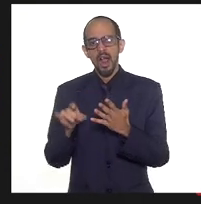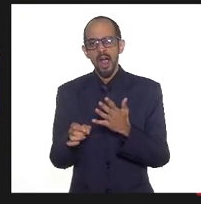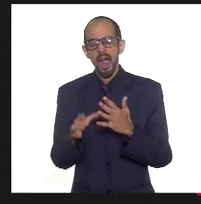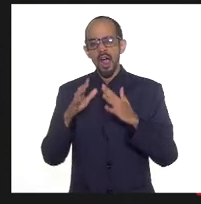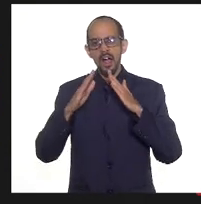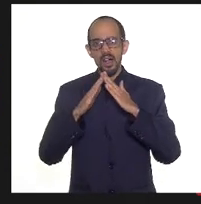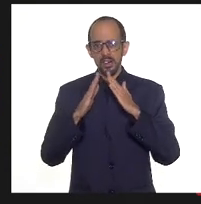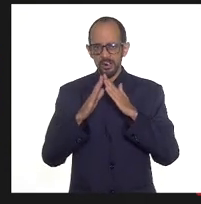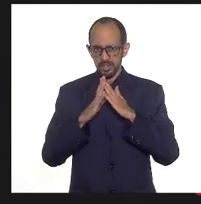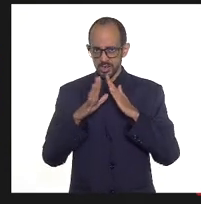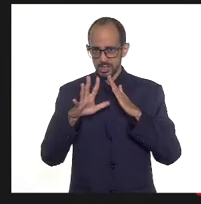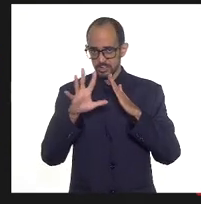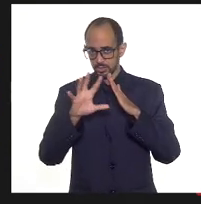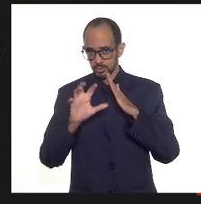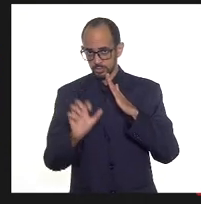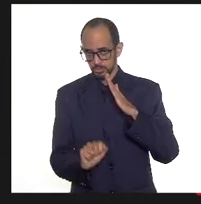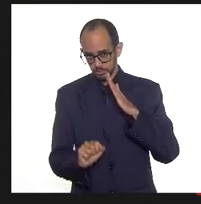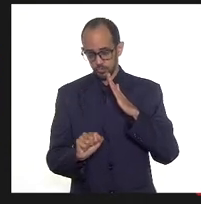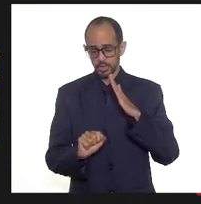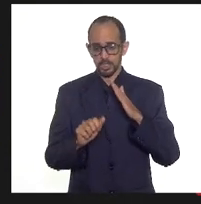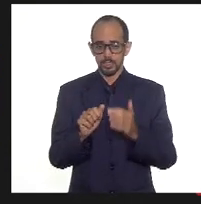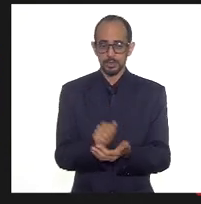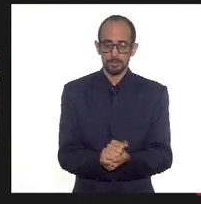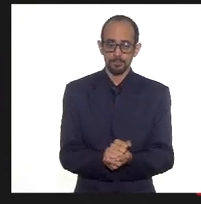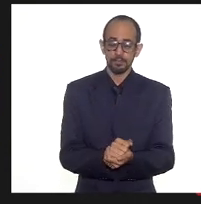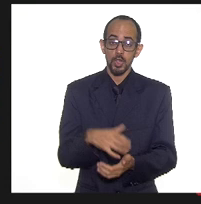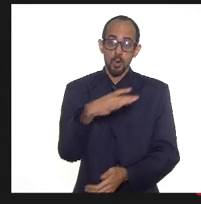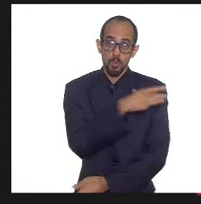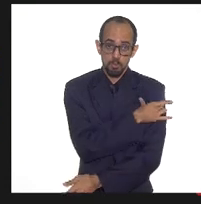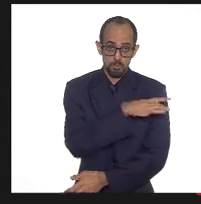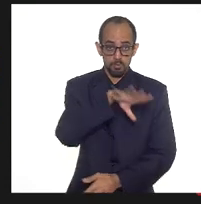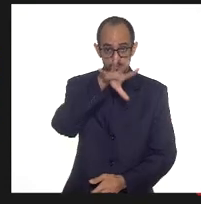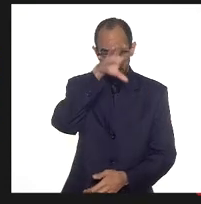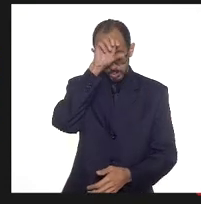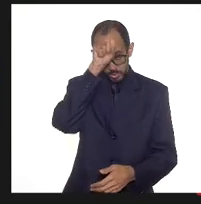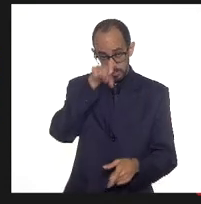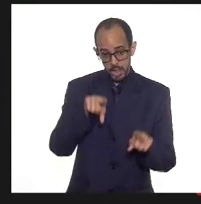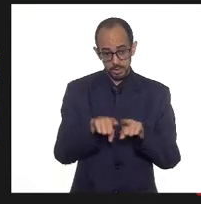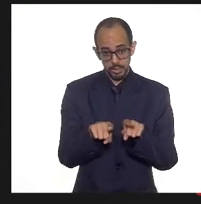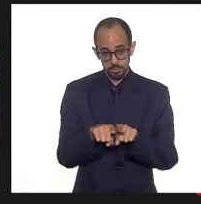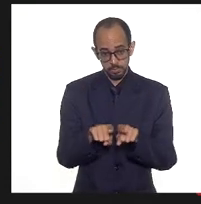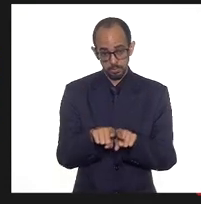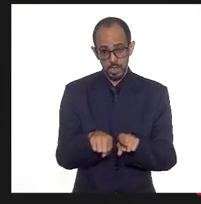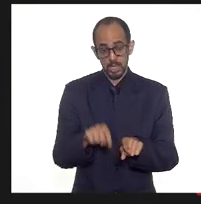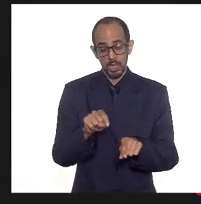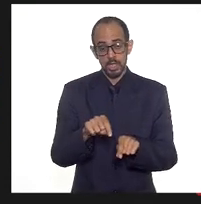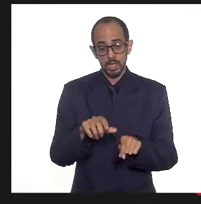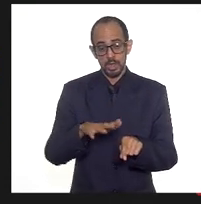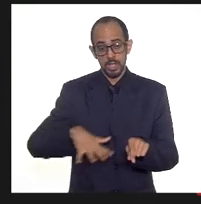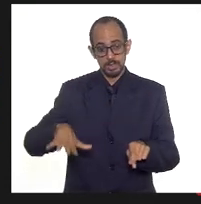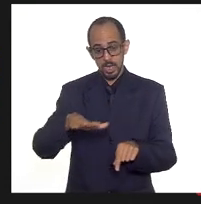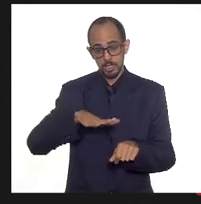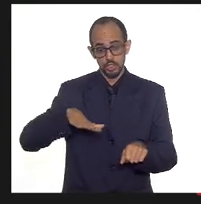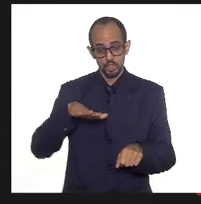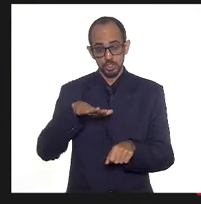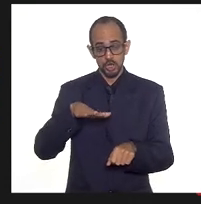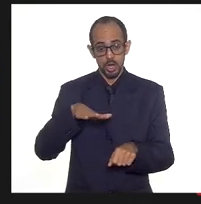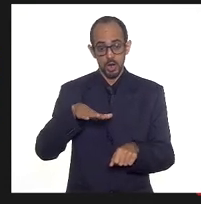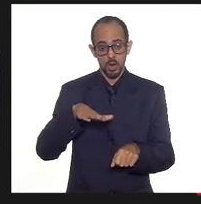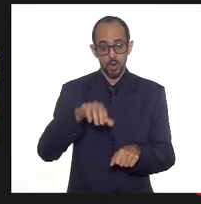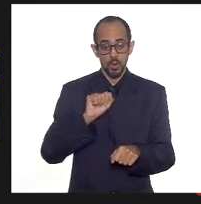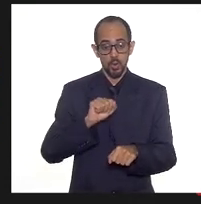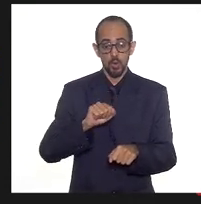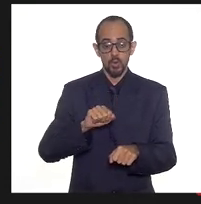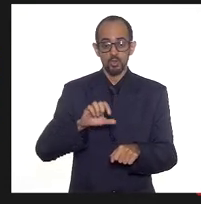templos de Umbanda. Né? Reparem que estão nessa região metropolitana e só alguns na região